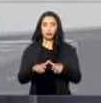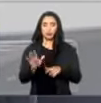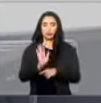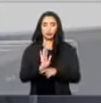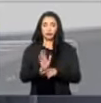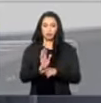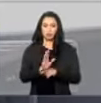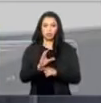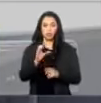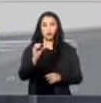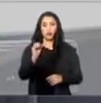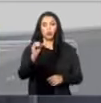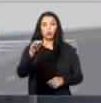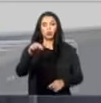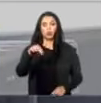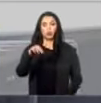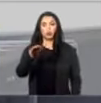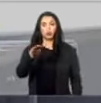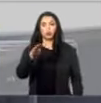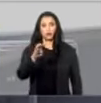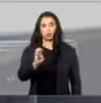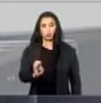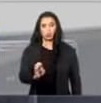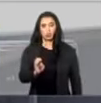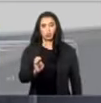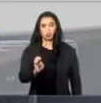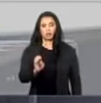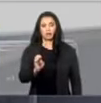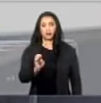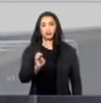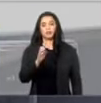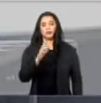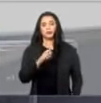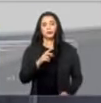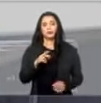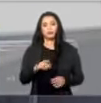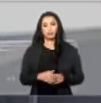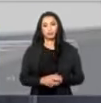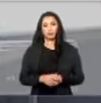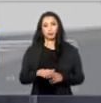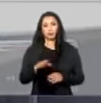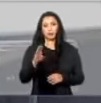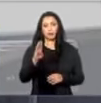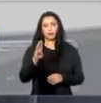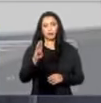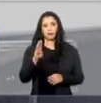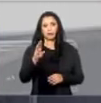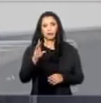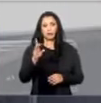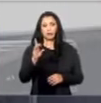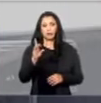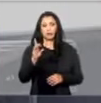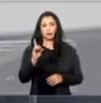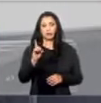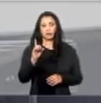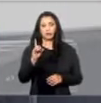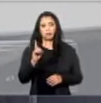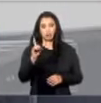CONE, Conexão Audiovisual Centro-Oeste, Norte e Nordeste, e da DBCA, Diretores Brasileiros de Cinema e do